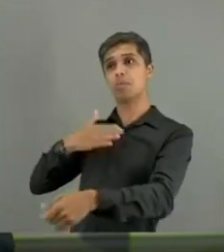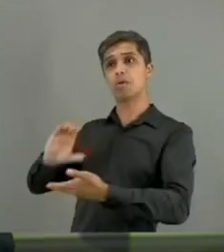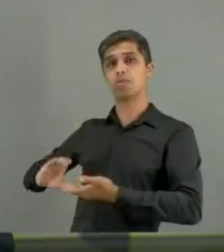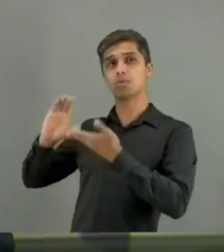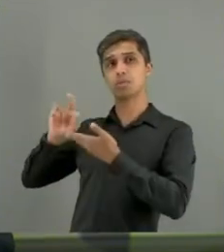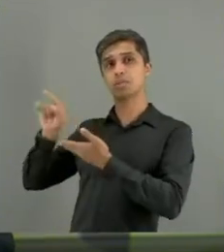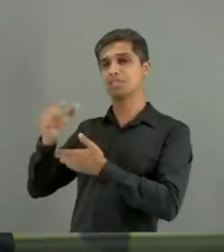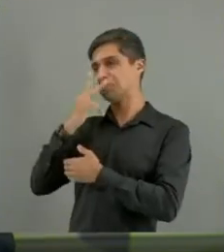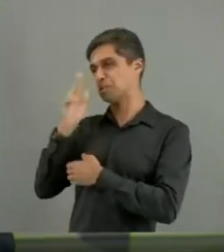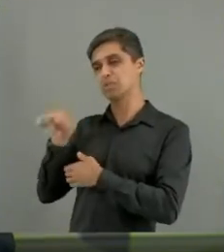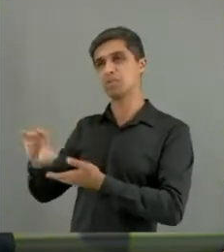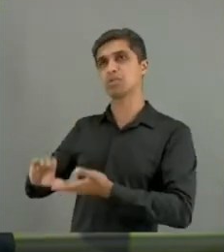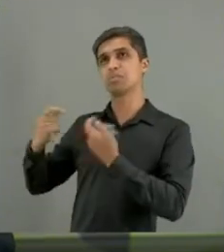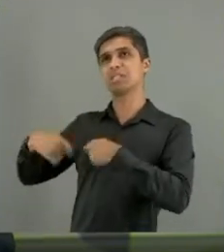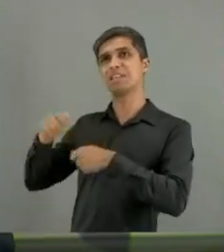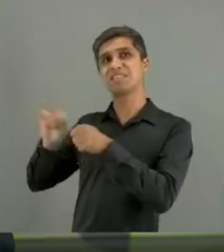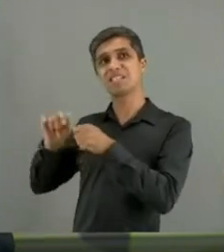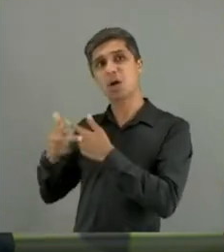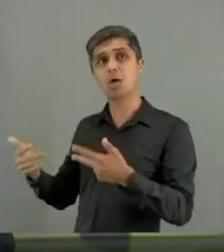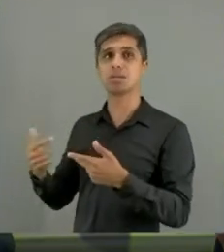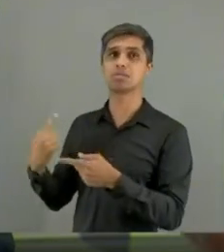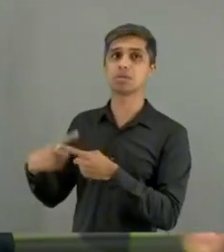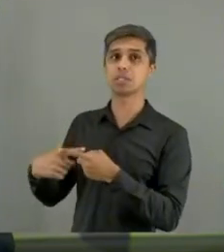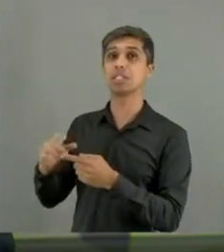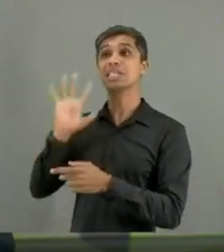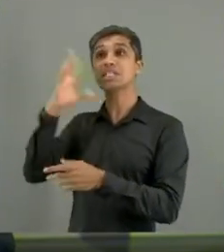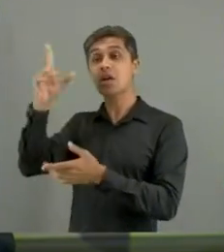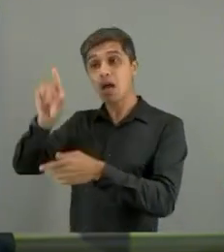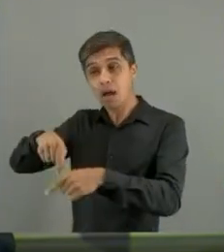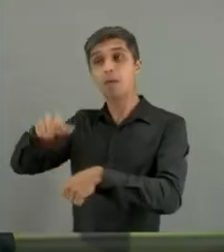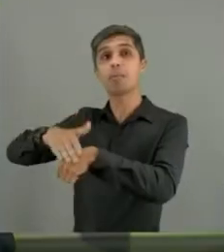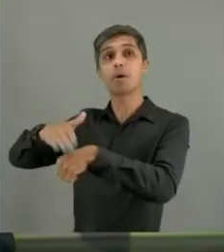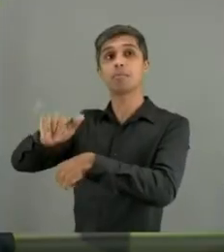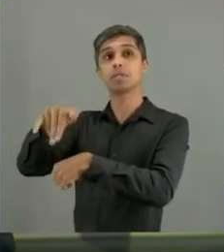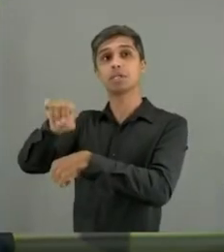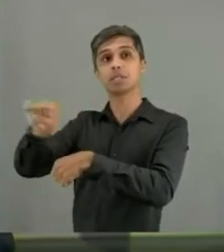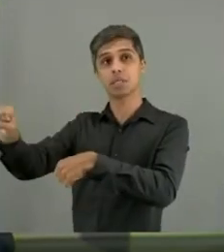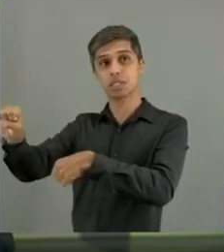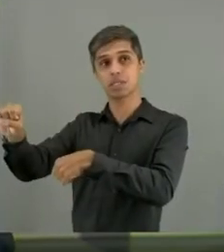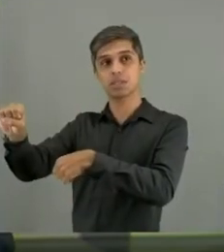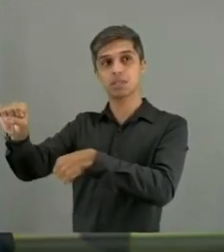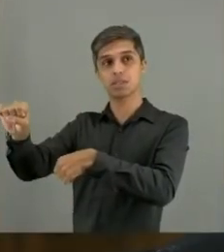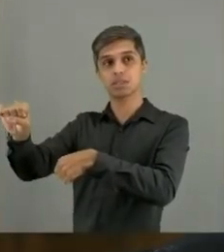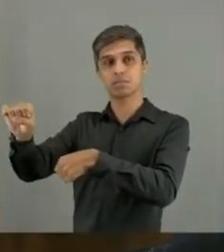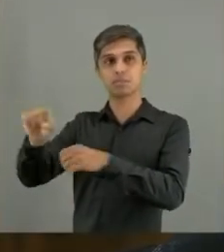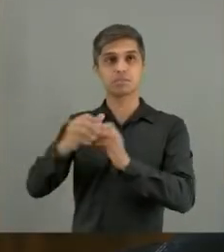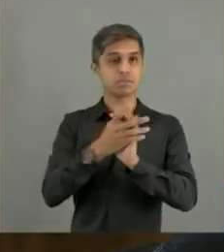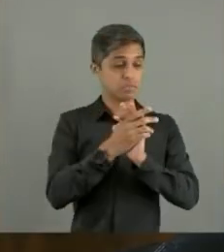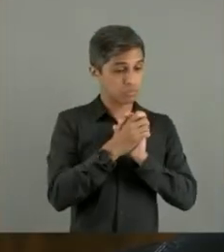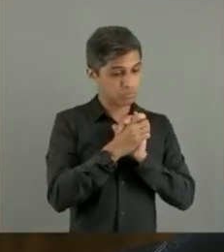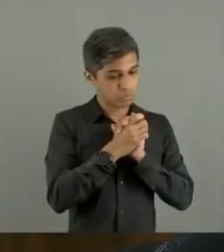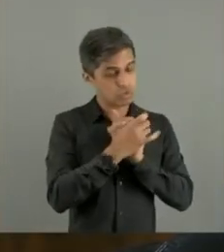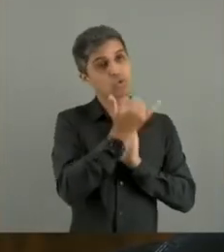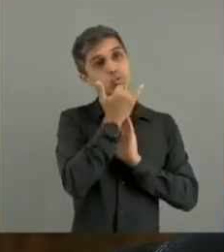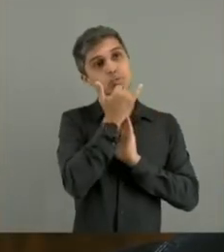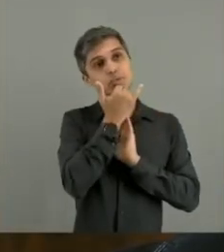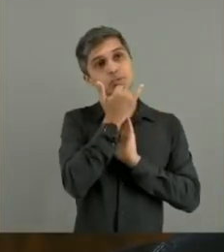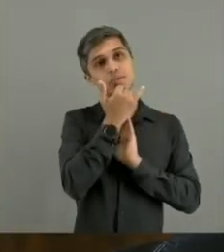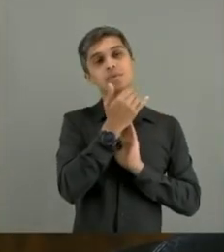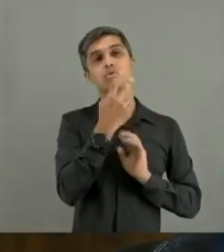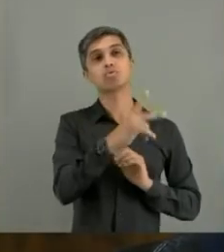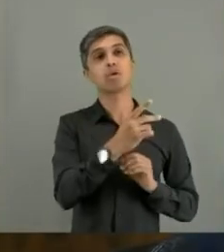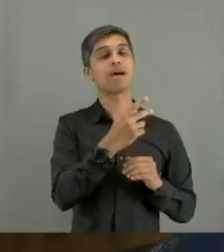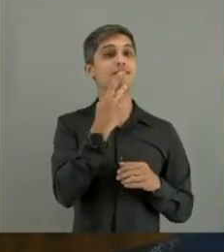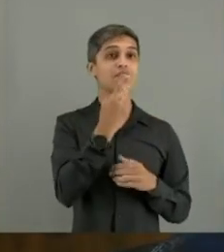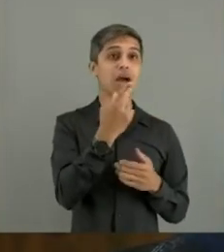Eu não achava que era o Conselho que tinha que fazer algo, porque de fato quem toma as medidas é o próprio INSS. Bom, a senhora me desculpe, mas está muito frágil a sua